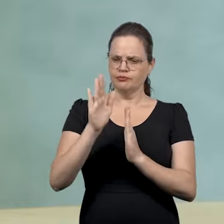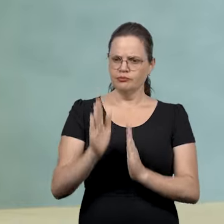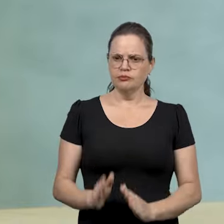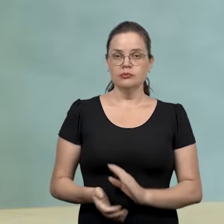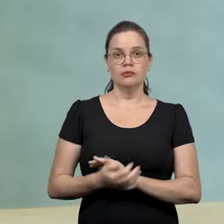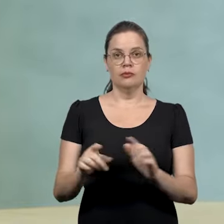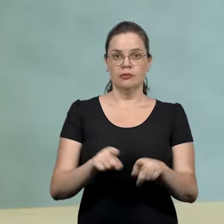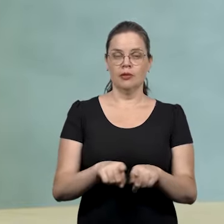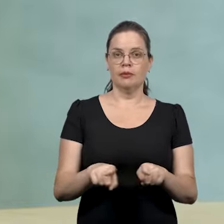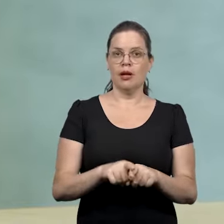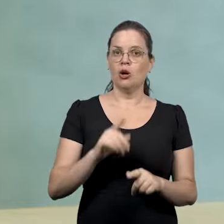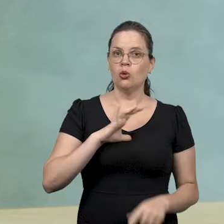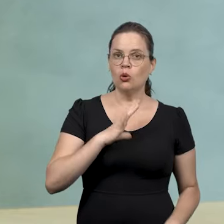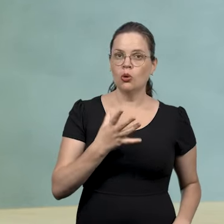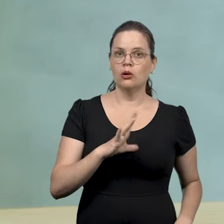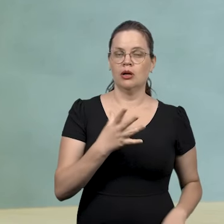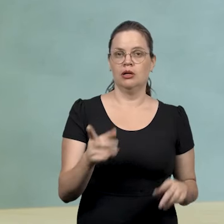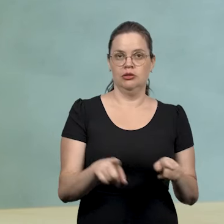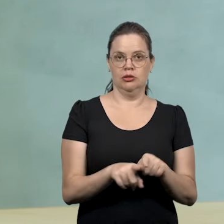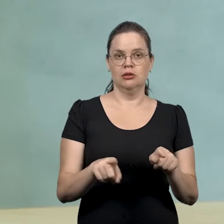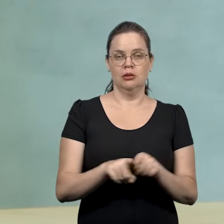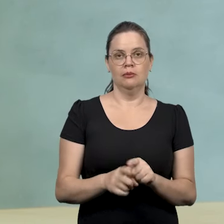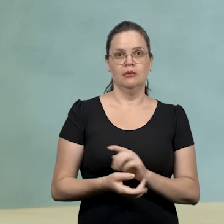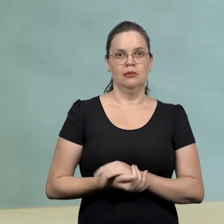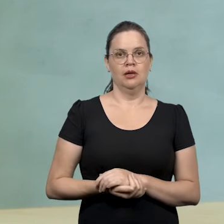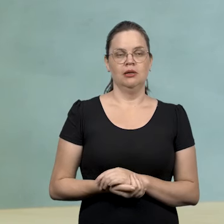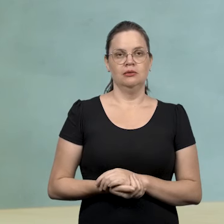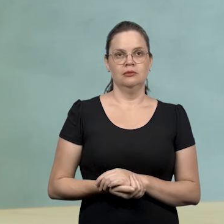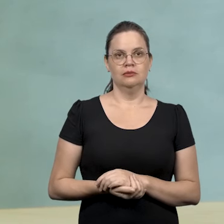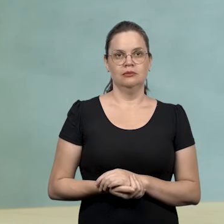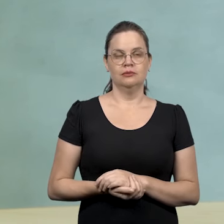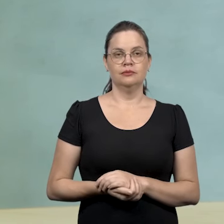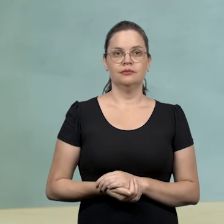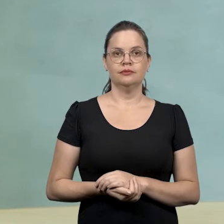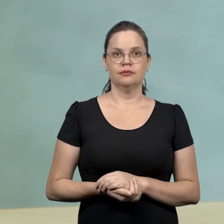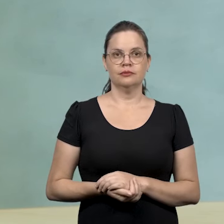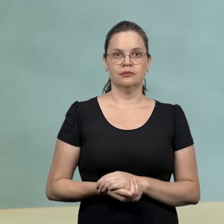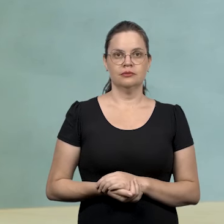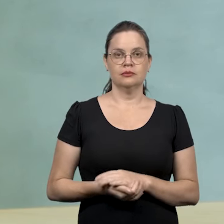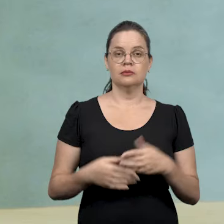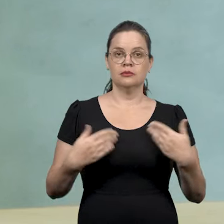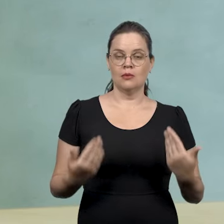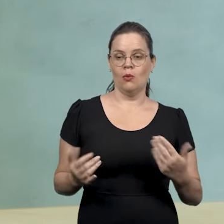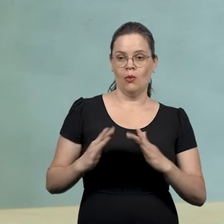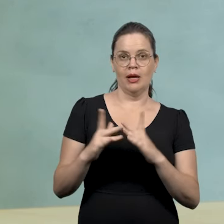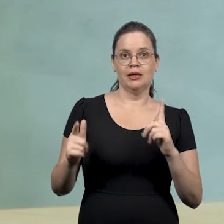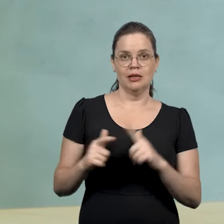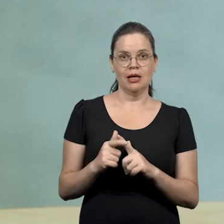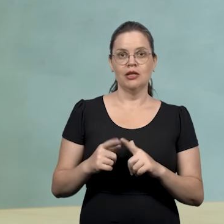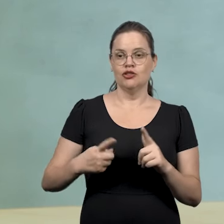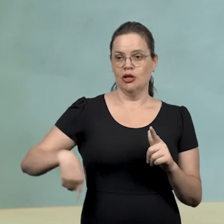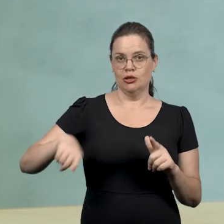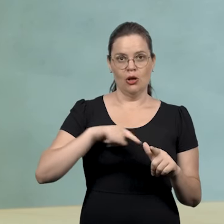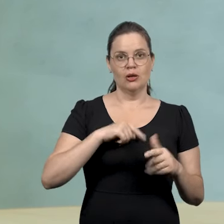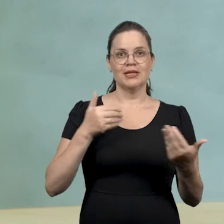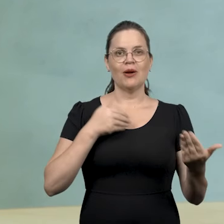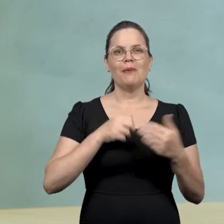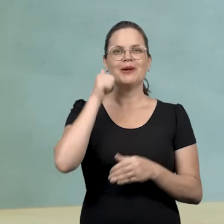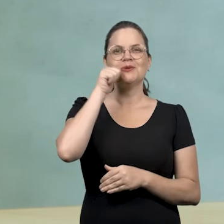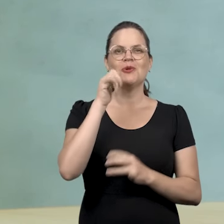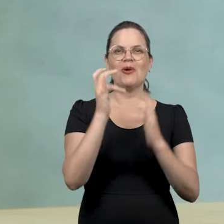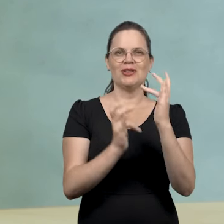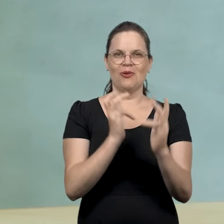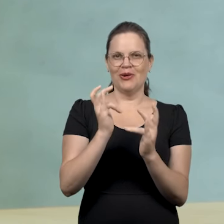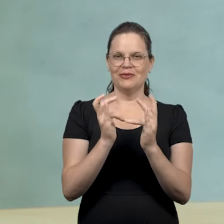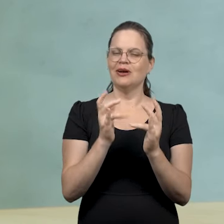sincera. E é a coragem que fez com que o amor nascesse. E a noiva, né? A igreja, corpo de Cristo, a noiva de